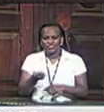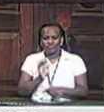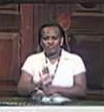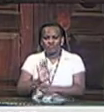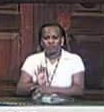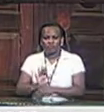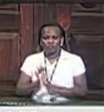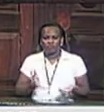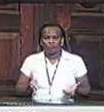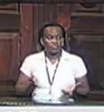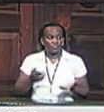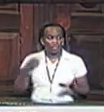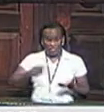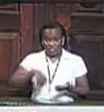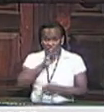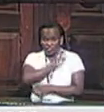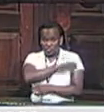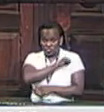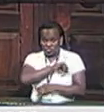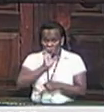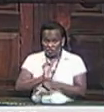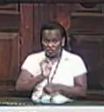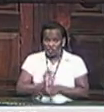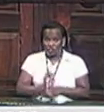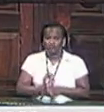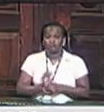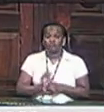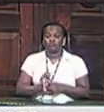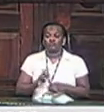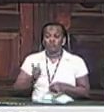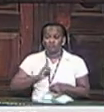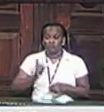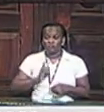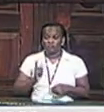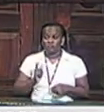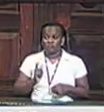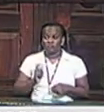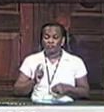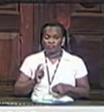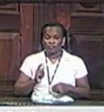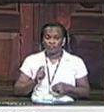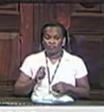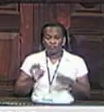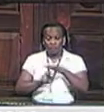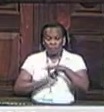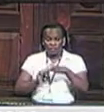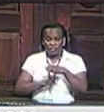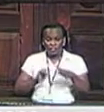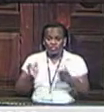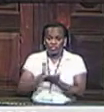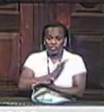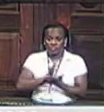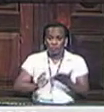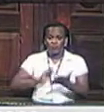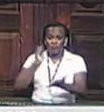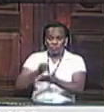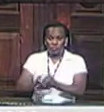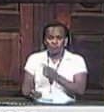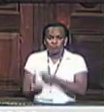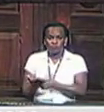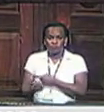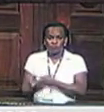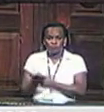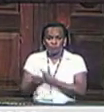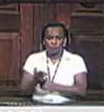isenções fiscais aqui no Estado do Rio de Janeiro, estão entre as empresas que pagaram propina